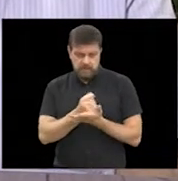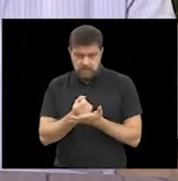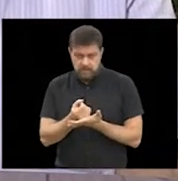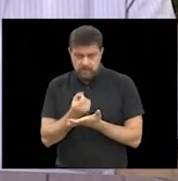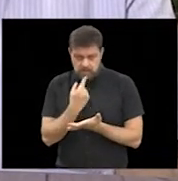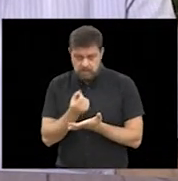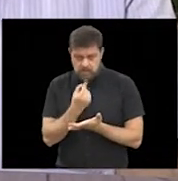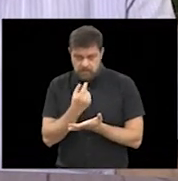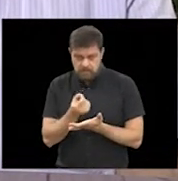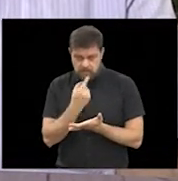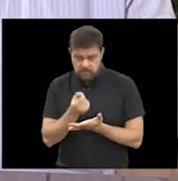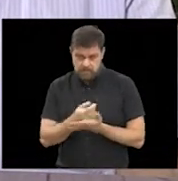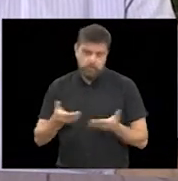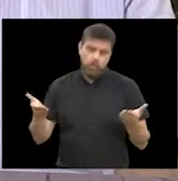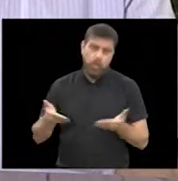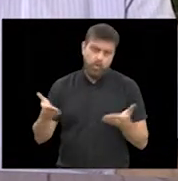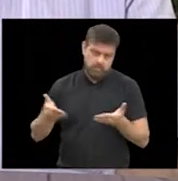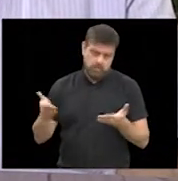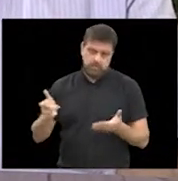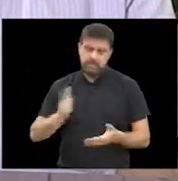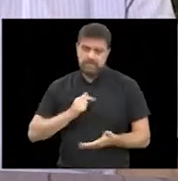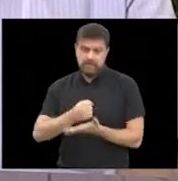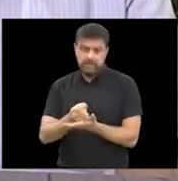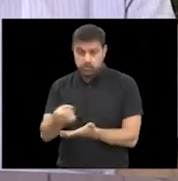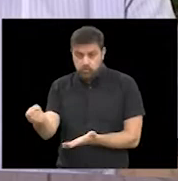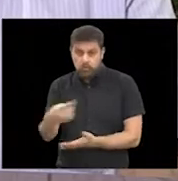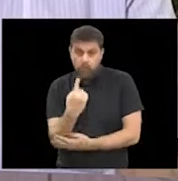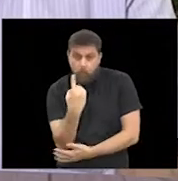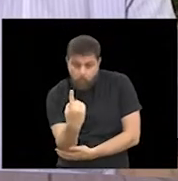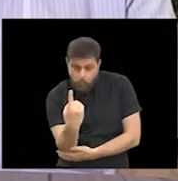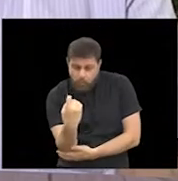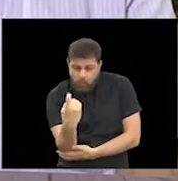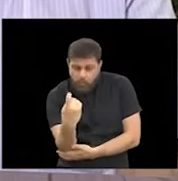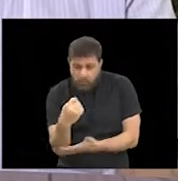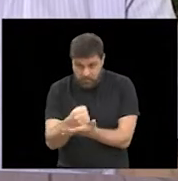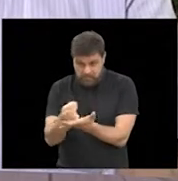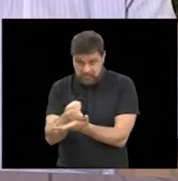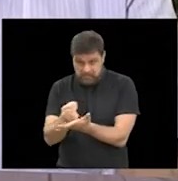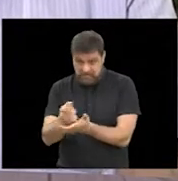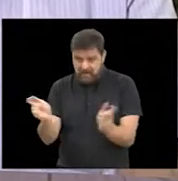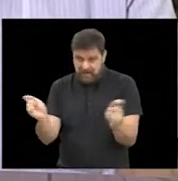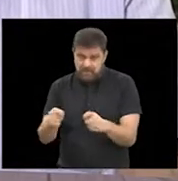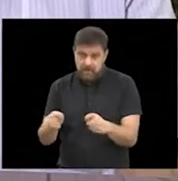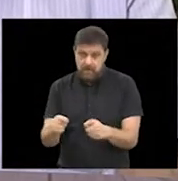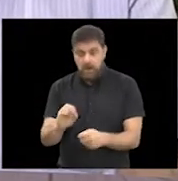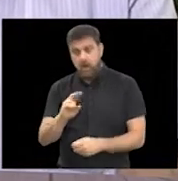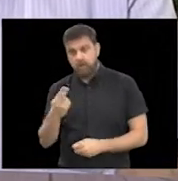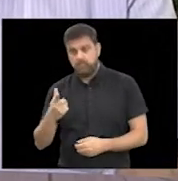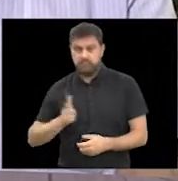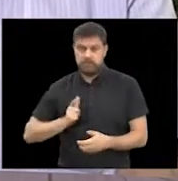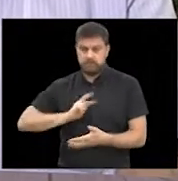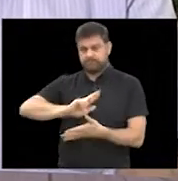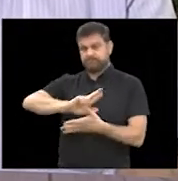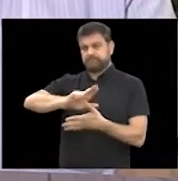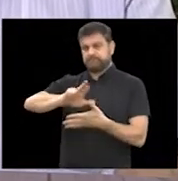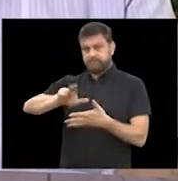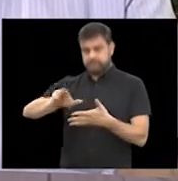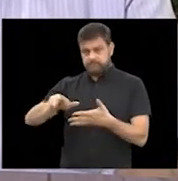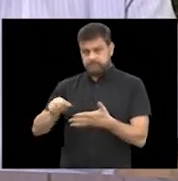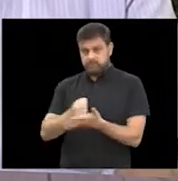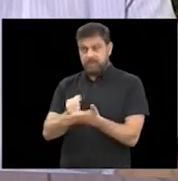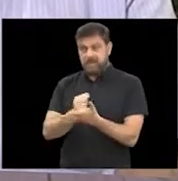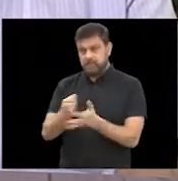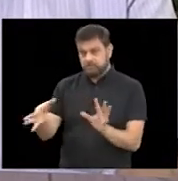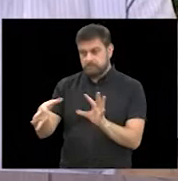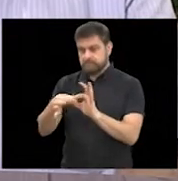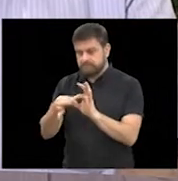medicamentos hoje mais novos, só um medicamento você pode conseguir fazer isso, ou muitas vezes nós temos que associar